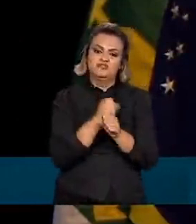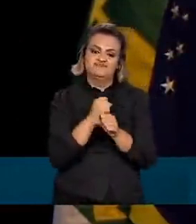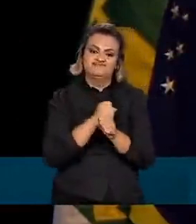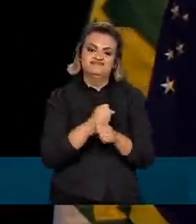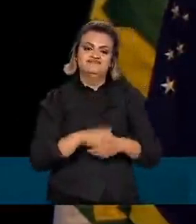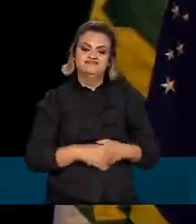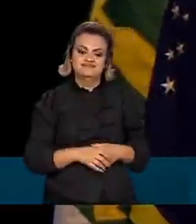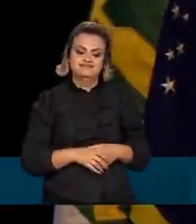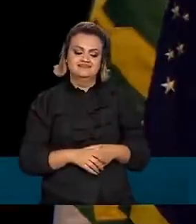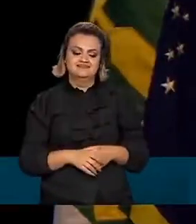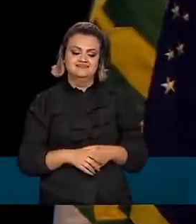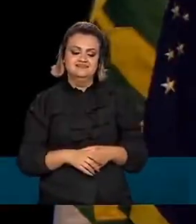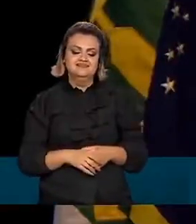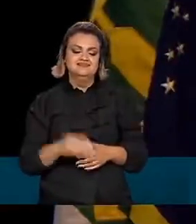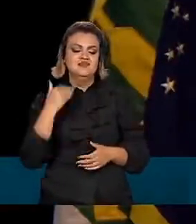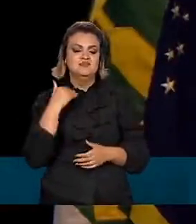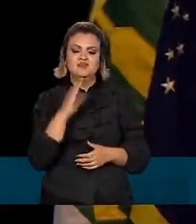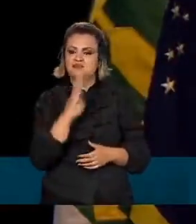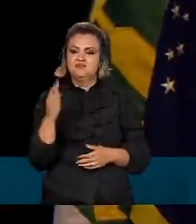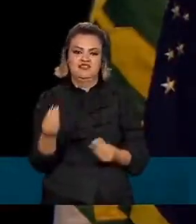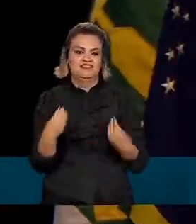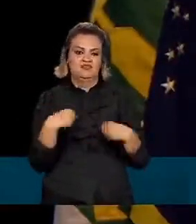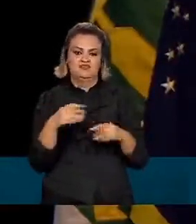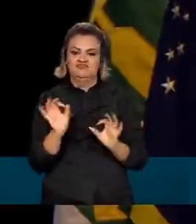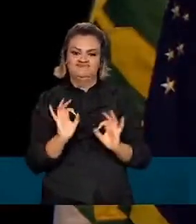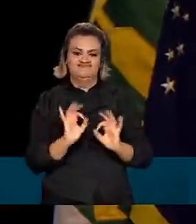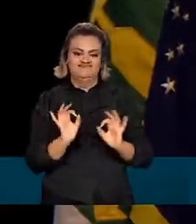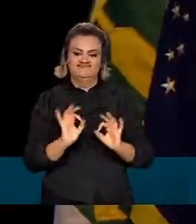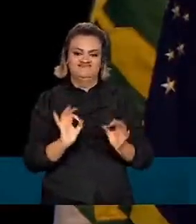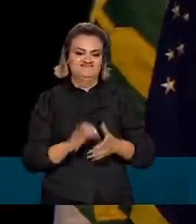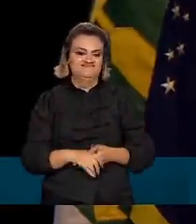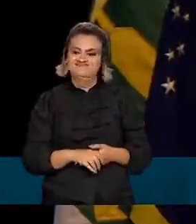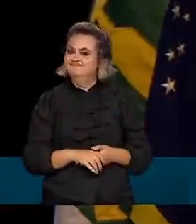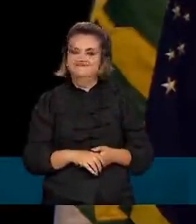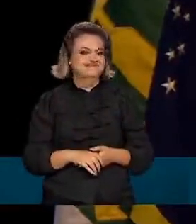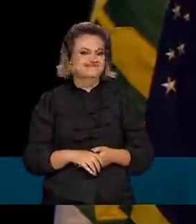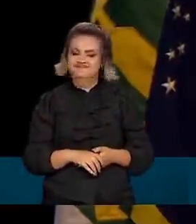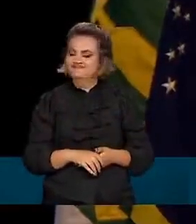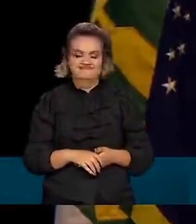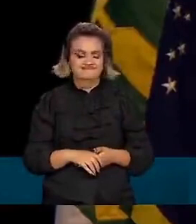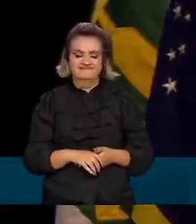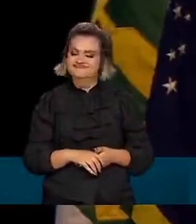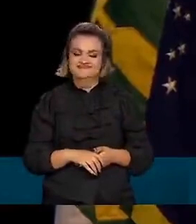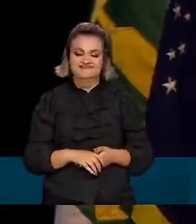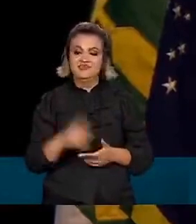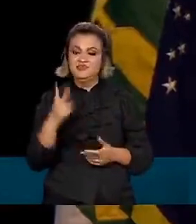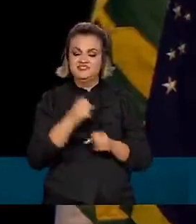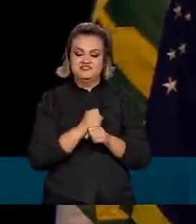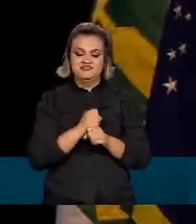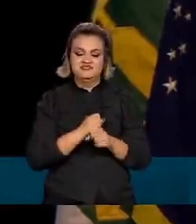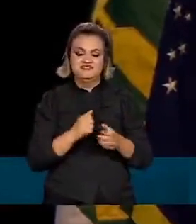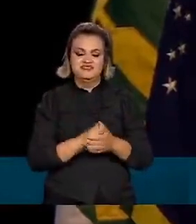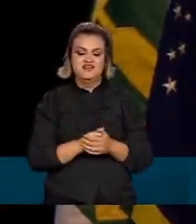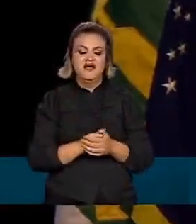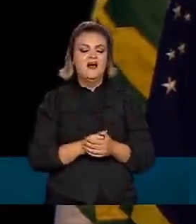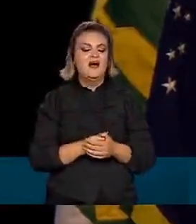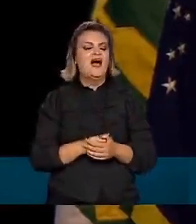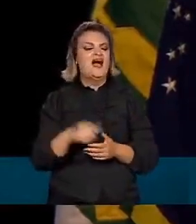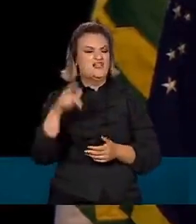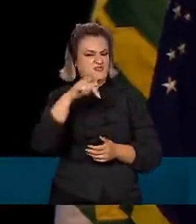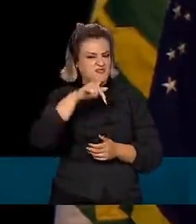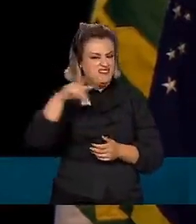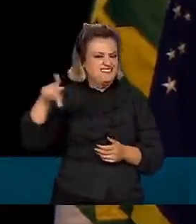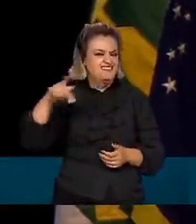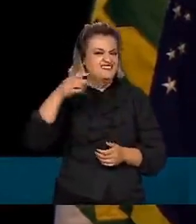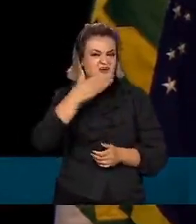2 anos e o Banco do Brasil não fez o cartão de crédito para nós. Certamente que o presidente era o Lafayette Coutinho